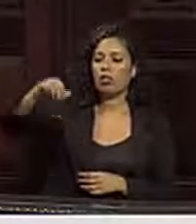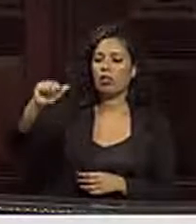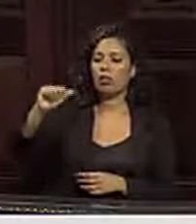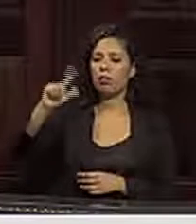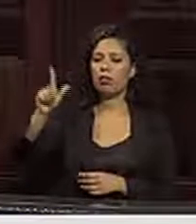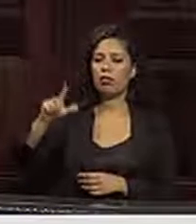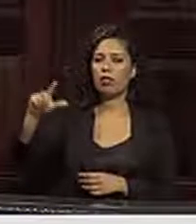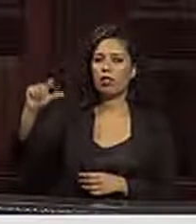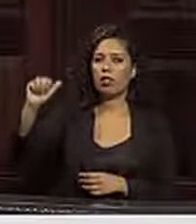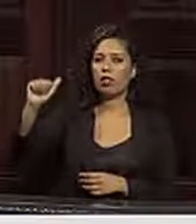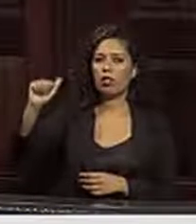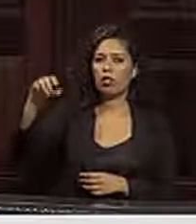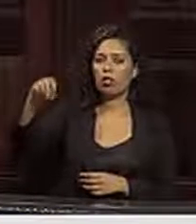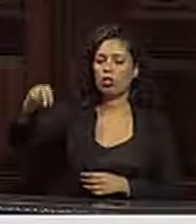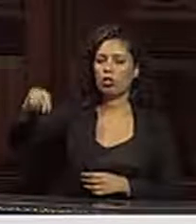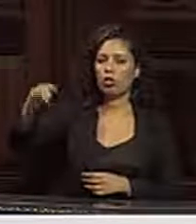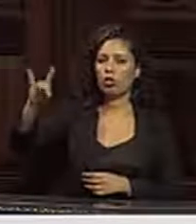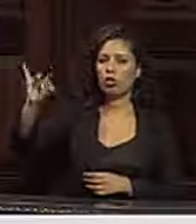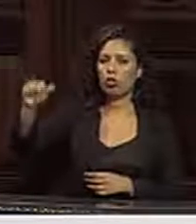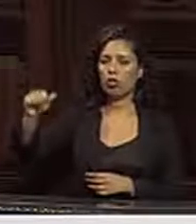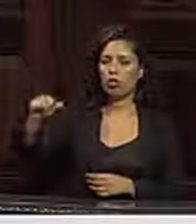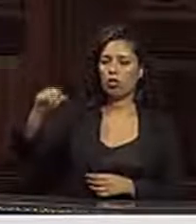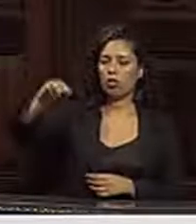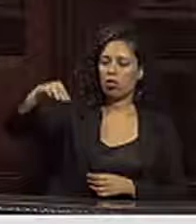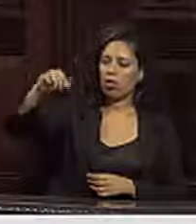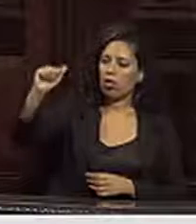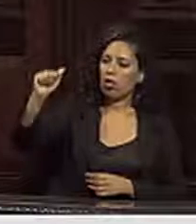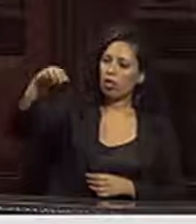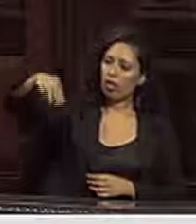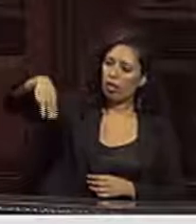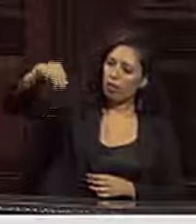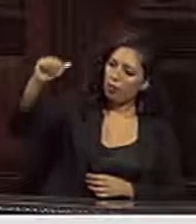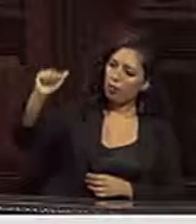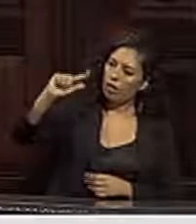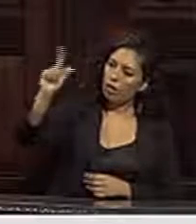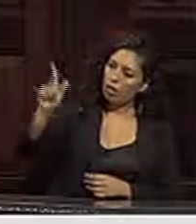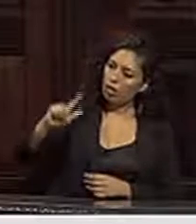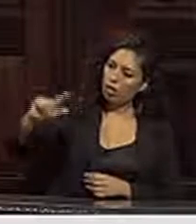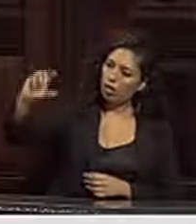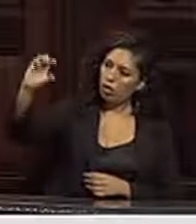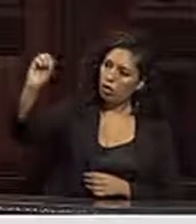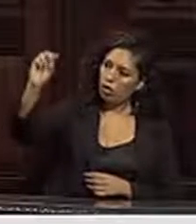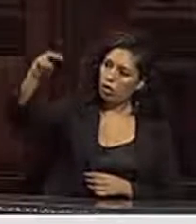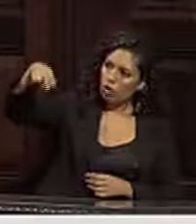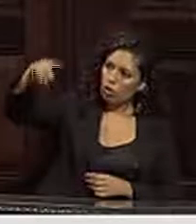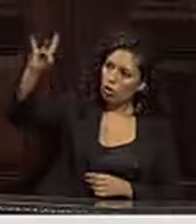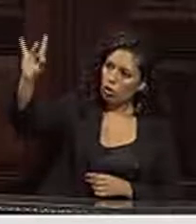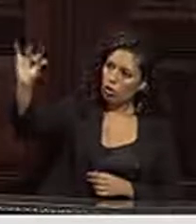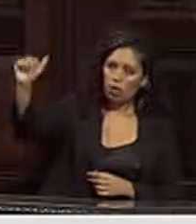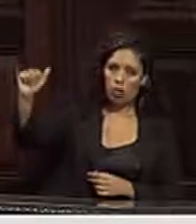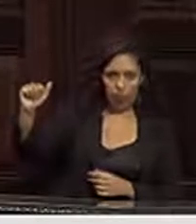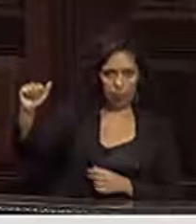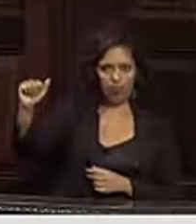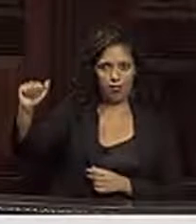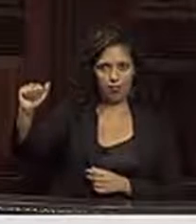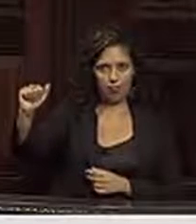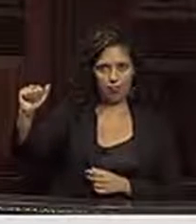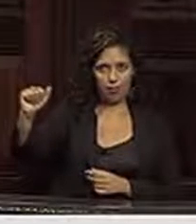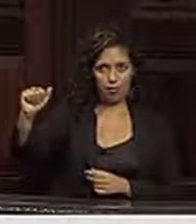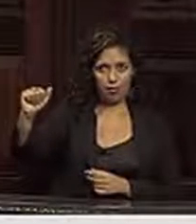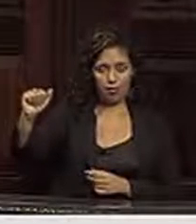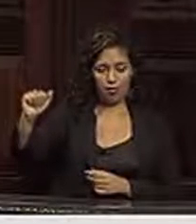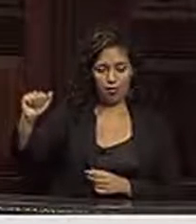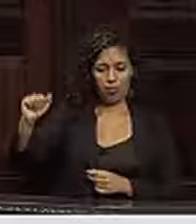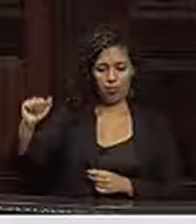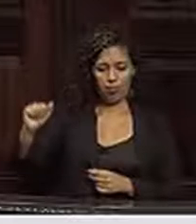lá, ó. Enquanto isso, o povo fica cego, se degladiando. Se foi ou não culpa